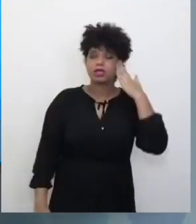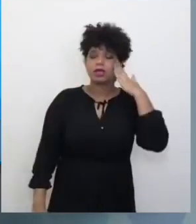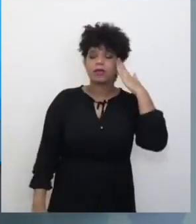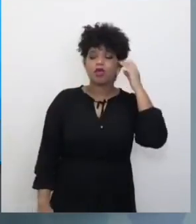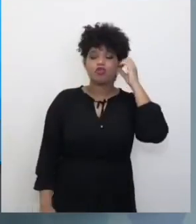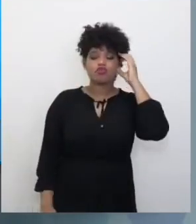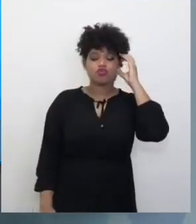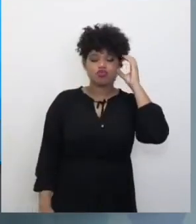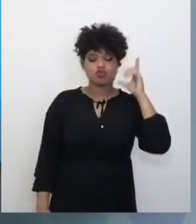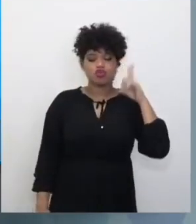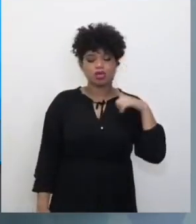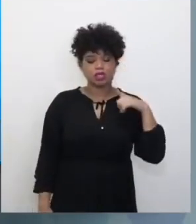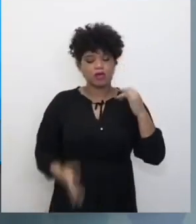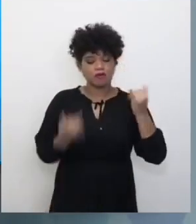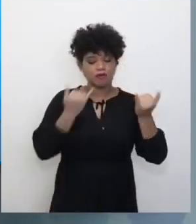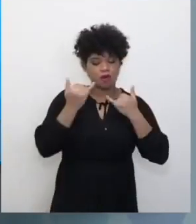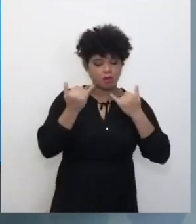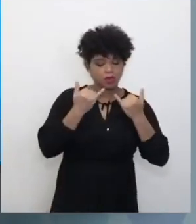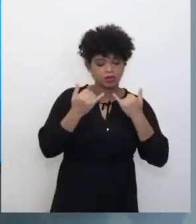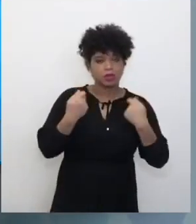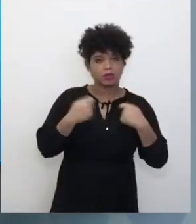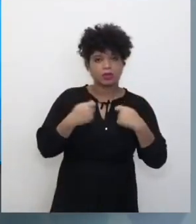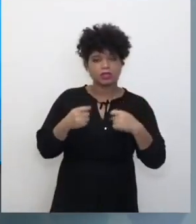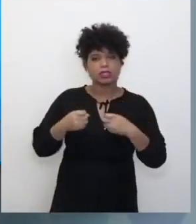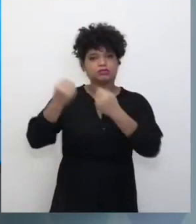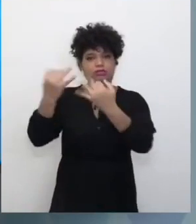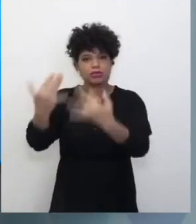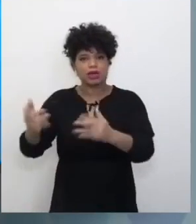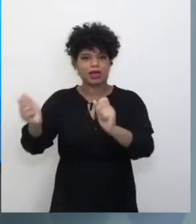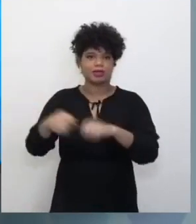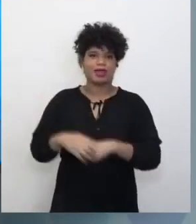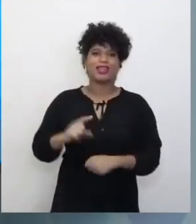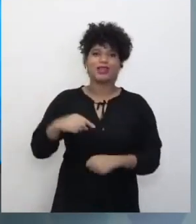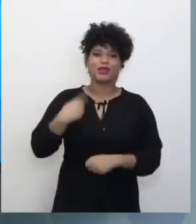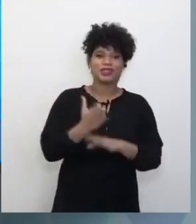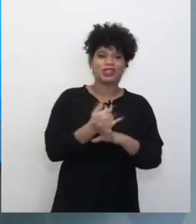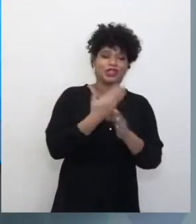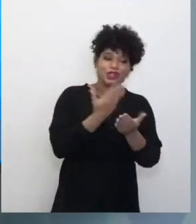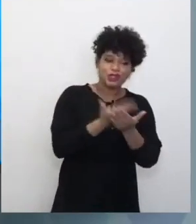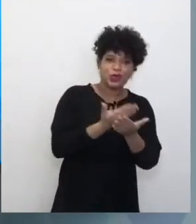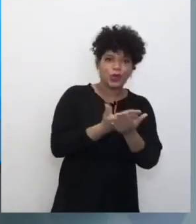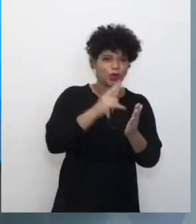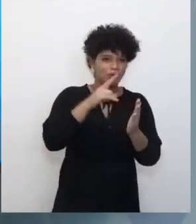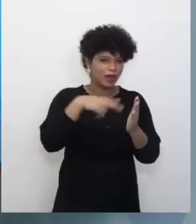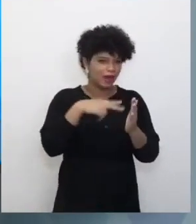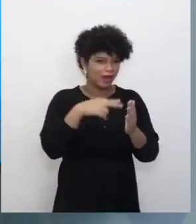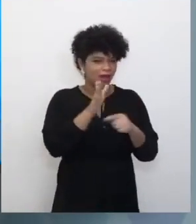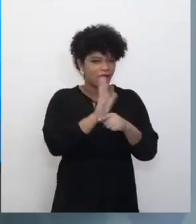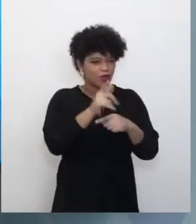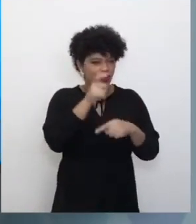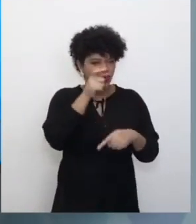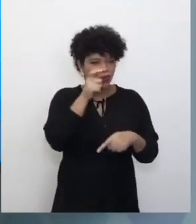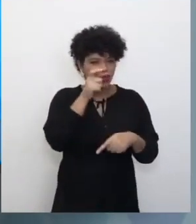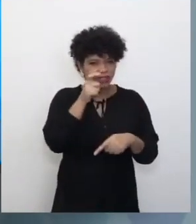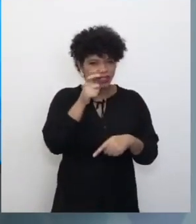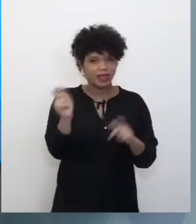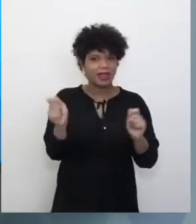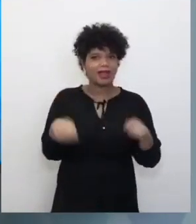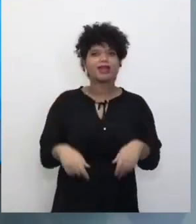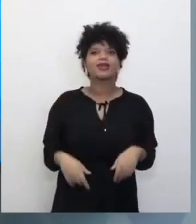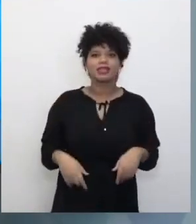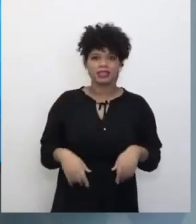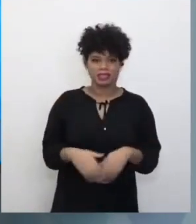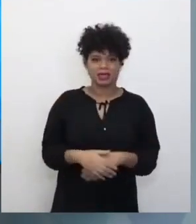algumas coisas, né? A gente precisa, então, por isso que a gente estuda, por isso que a gente lê, por isso que a gente assiste alguma coisa. Então, o criar o repertório está ligado a